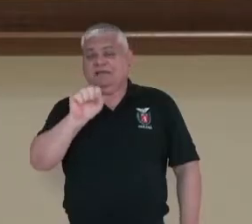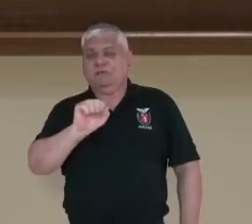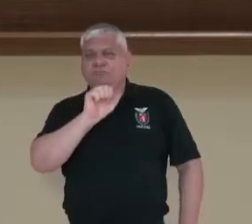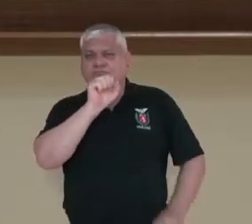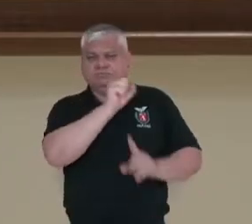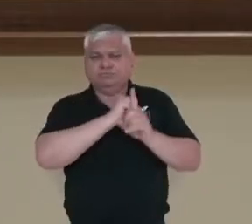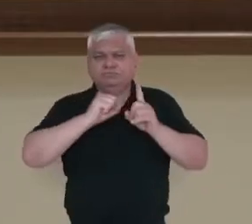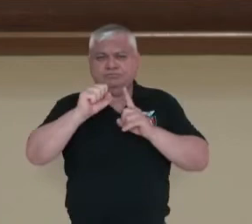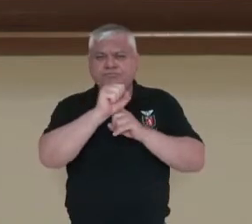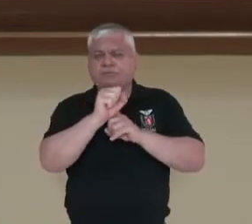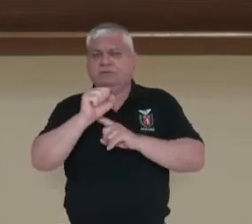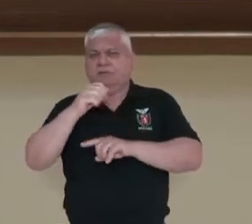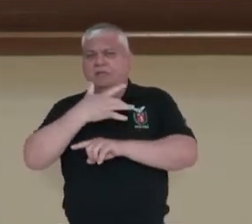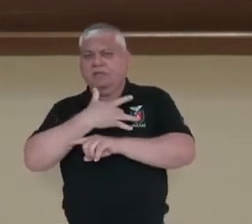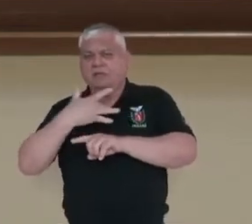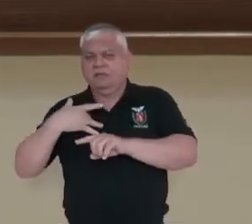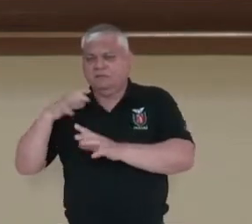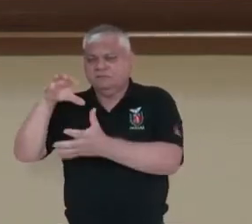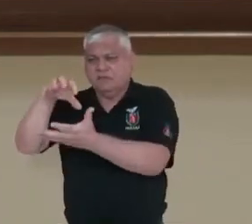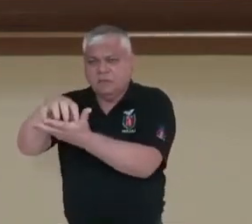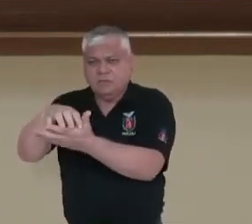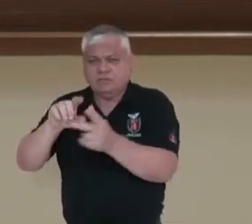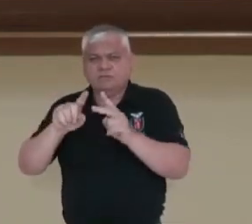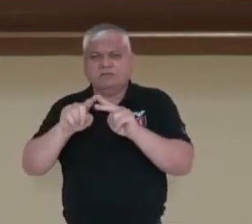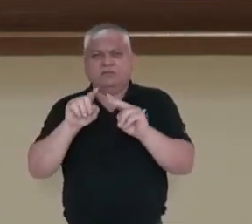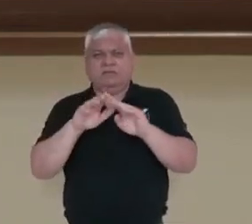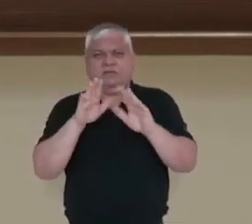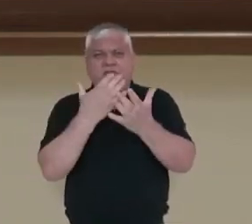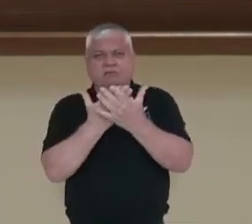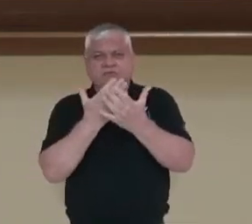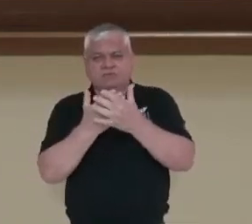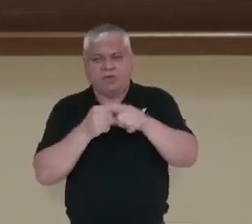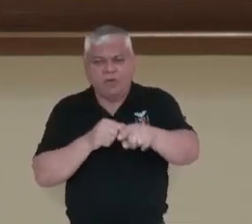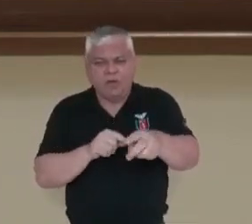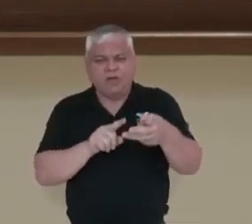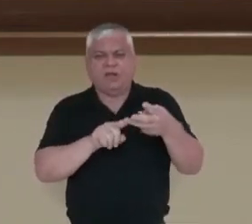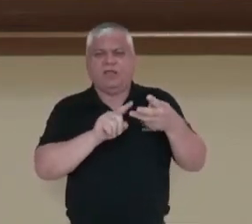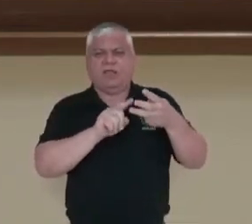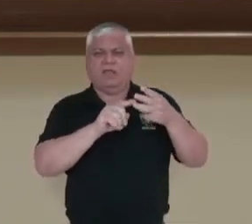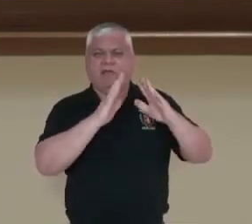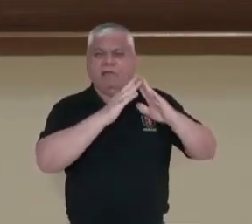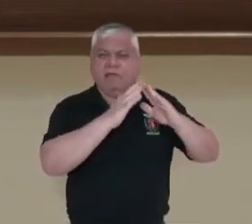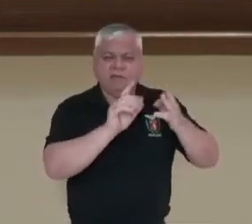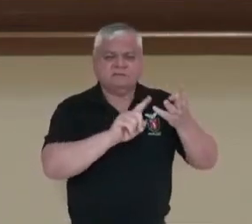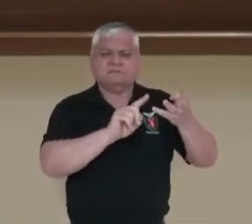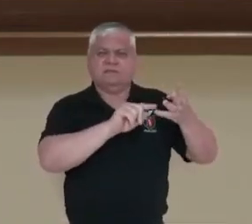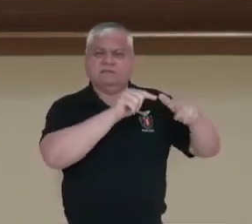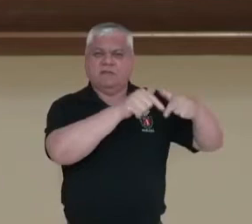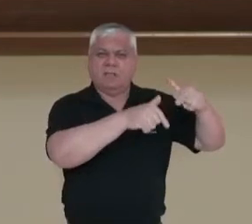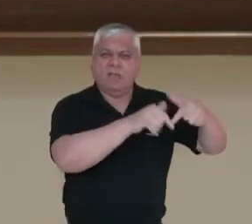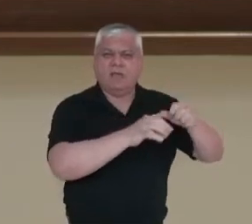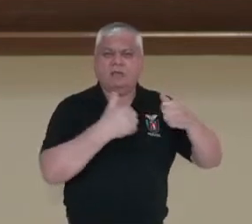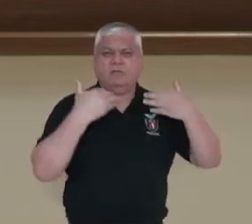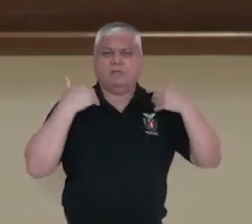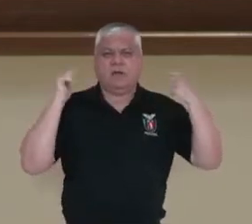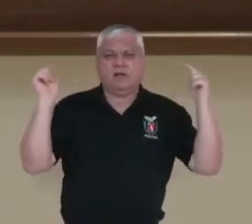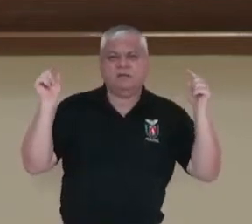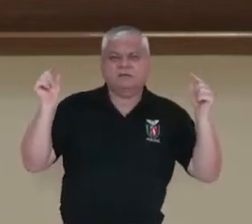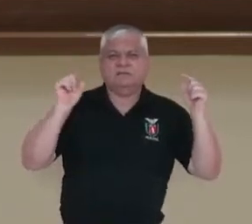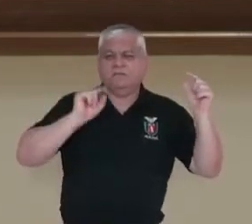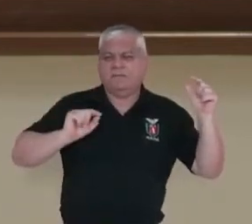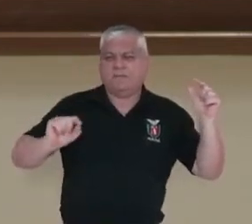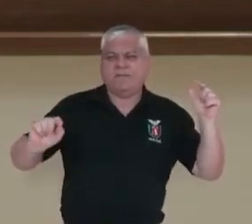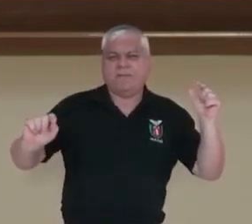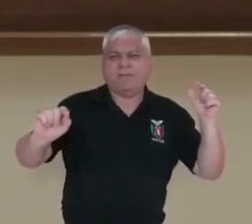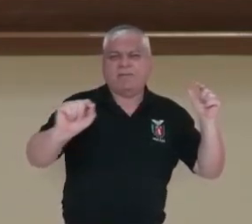tudo aquilo que nós conhecemos. Então, temos direito à moradia, temos direito ao trabalho, temos direito à saúde, temos direito ao lazer, etc. São aqueles direitos